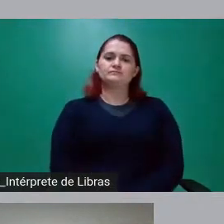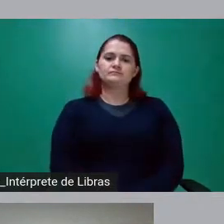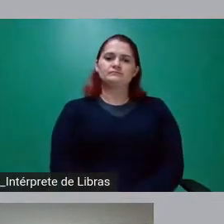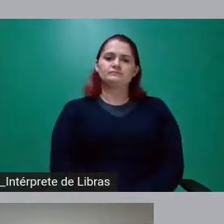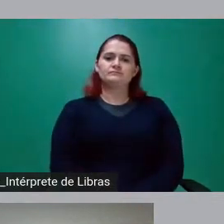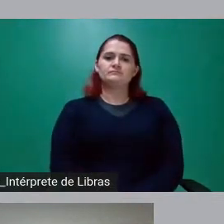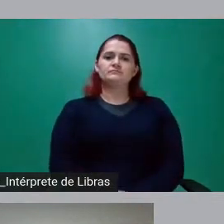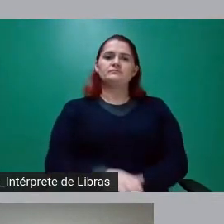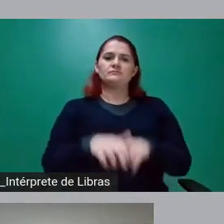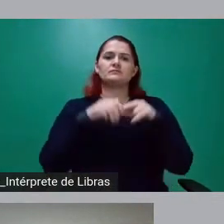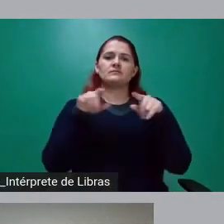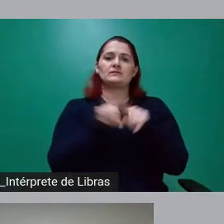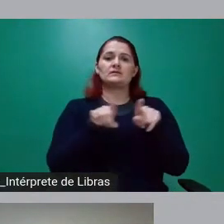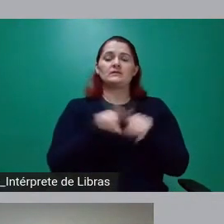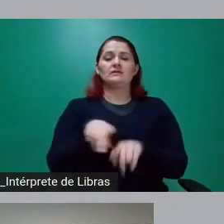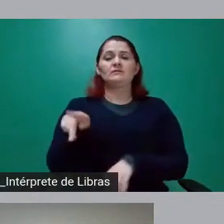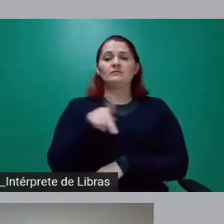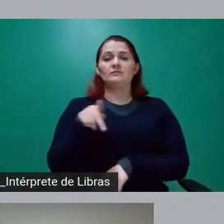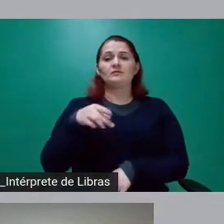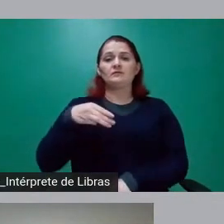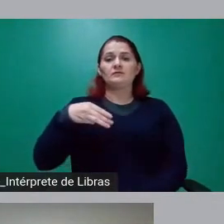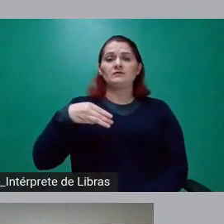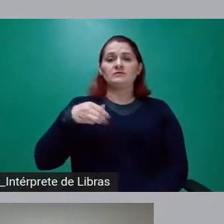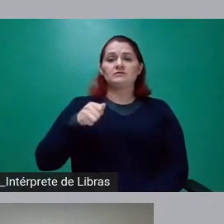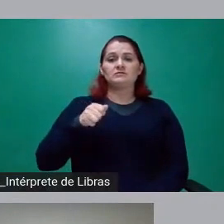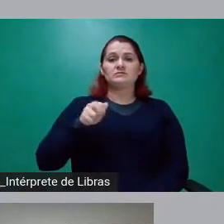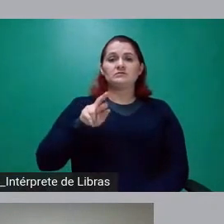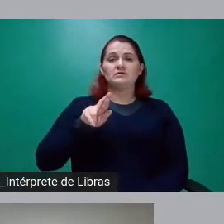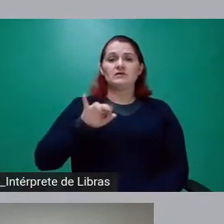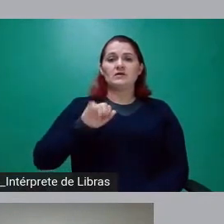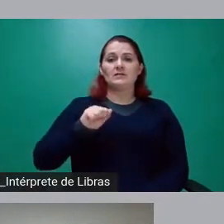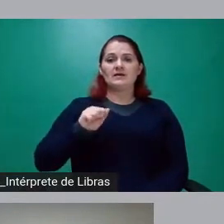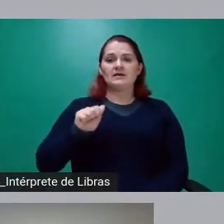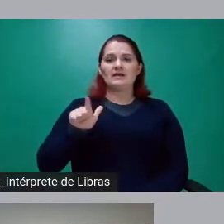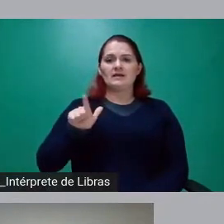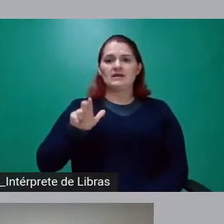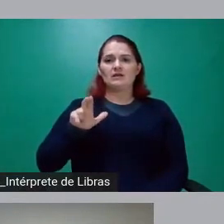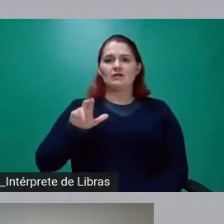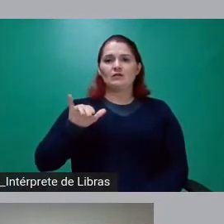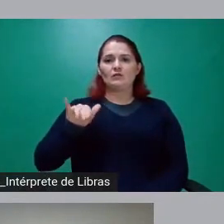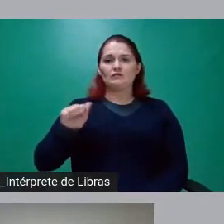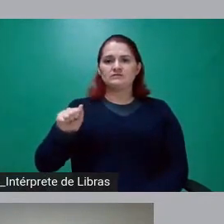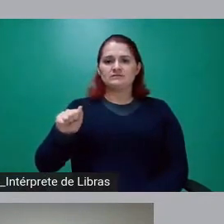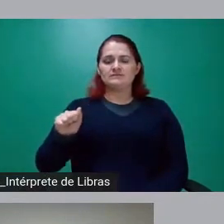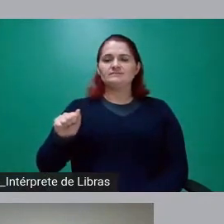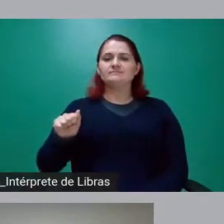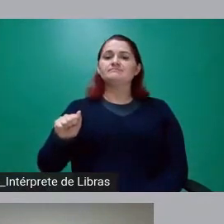E aqui, professora Maria Lúcia Fattorelli, eu